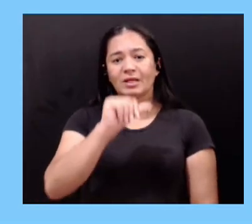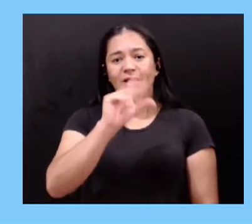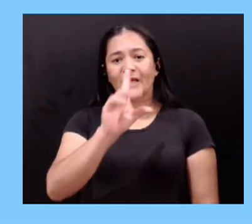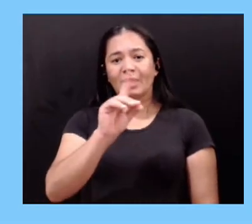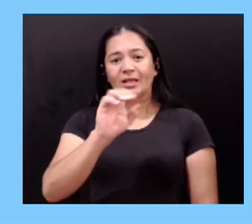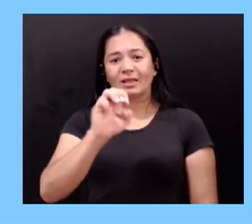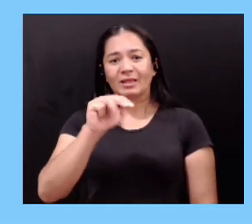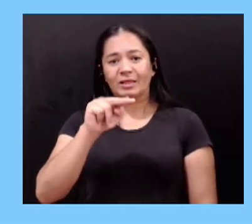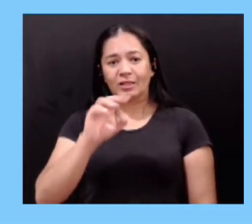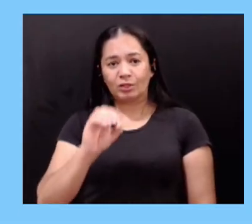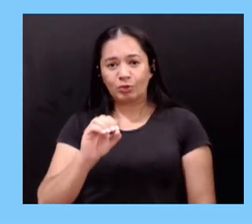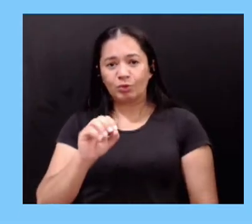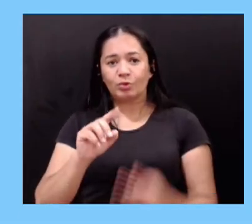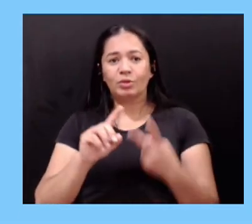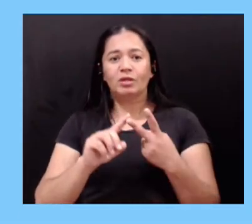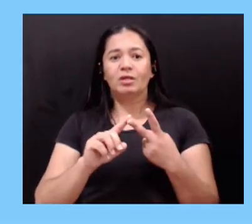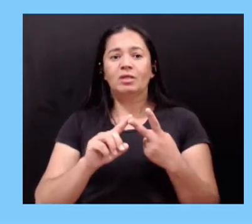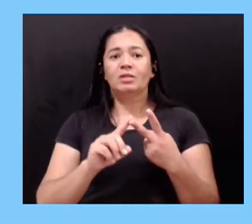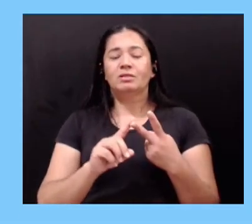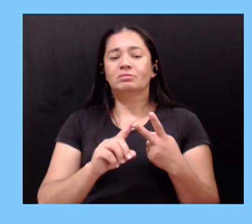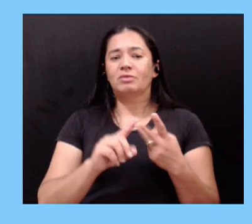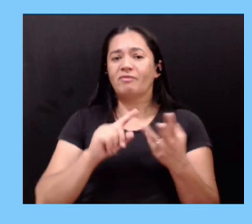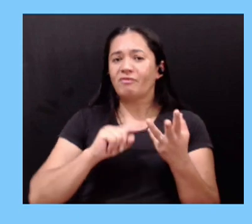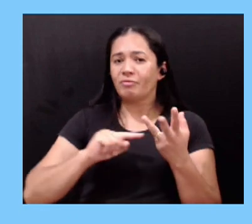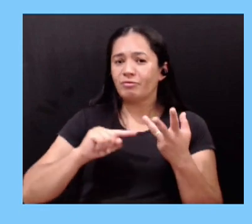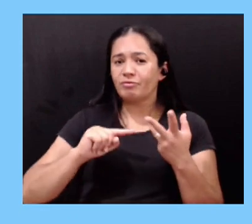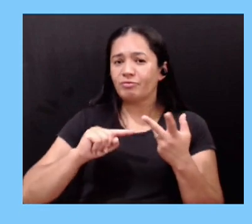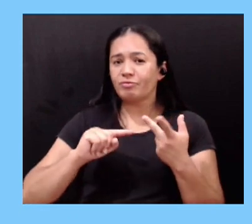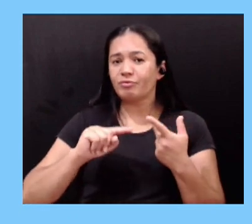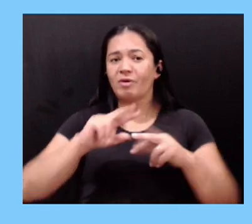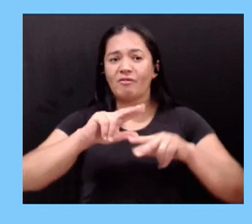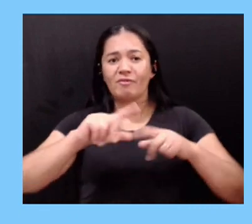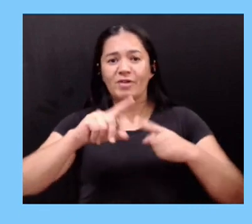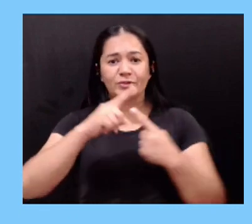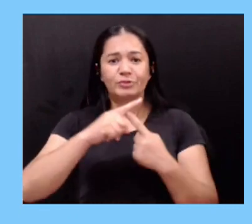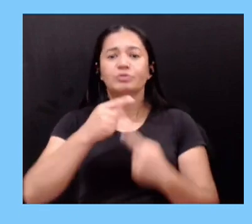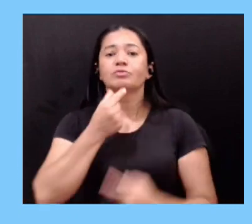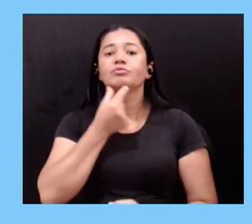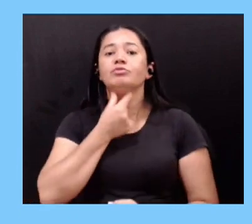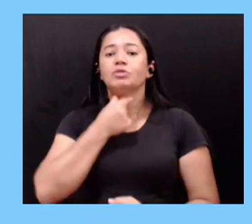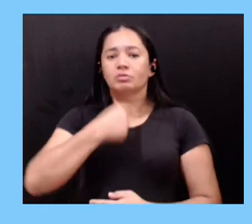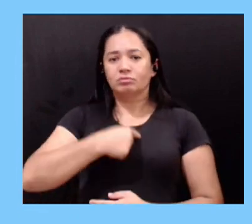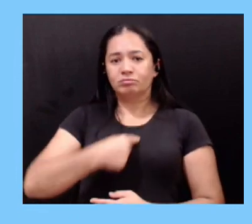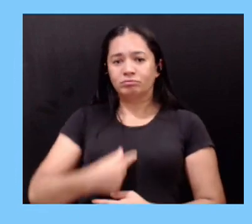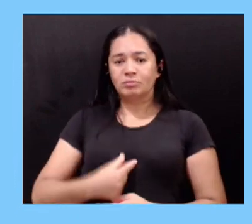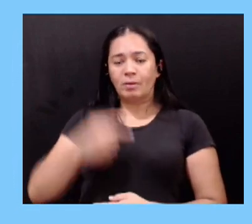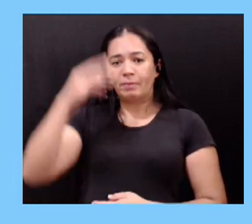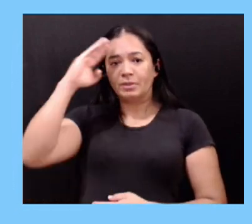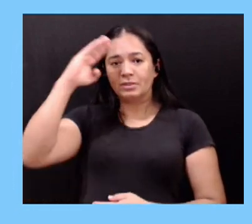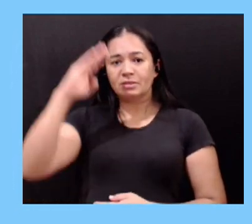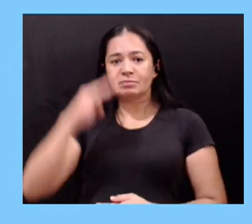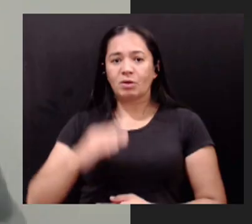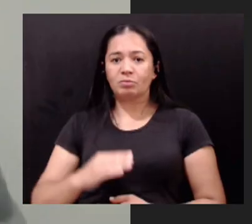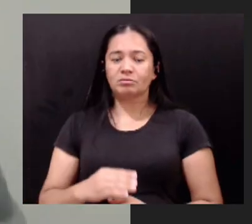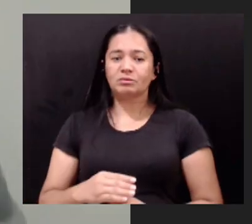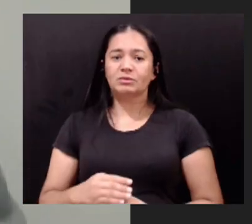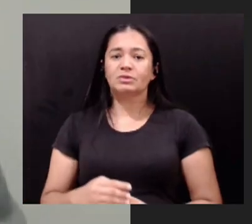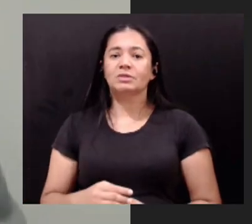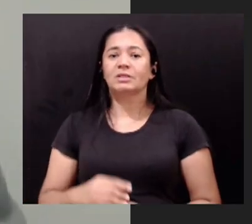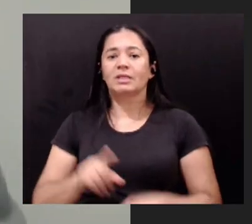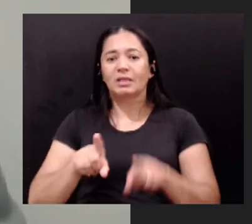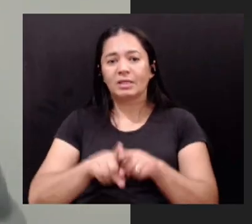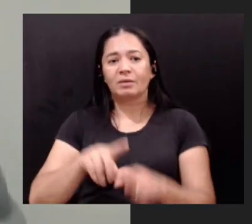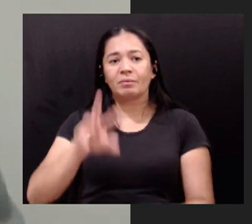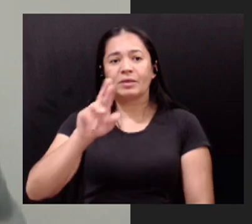gástrico, adenocarcinoma de esôfago distal, principalmente, nos casos de refluxo crônico